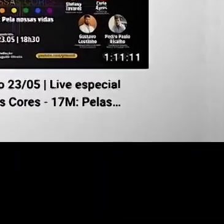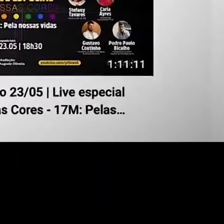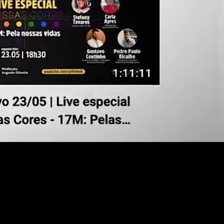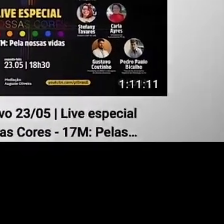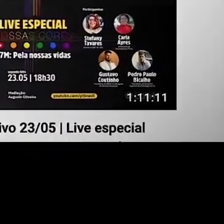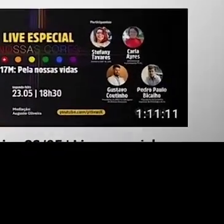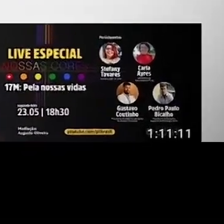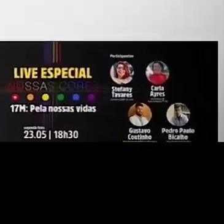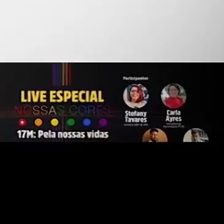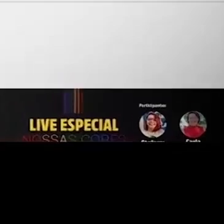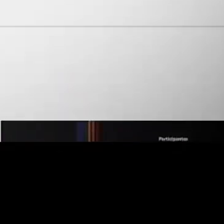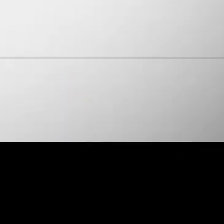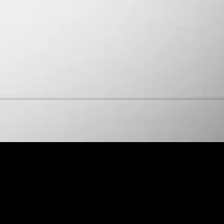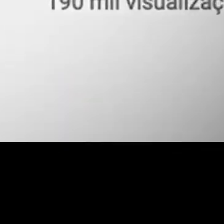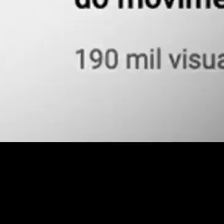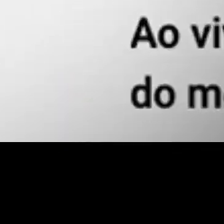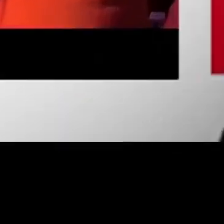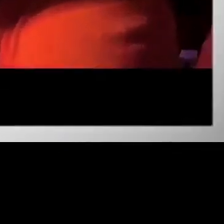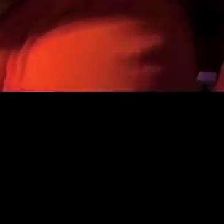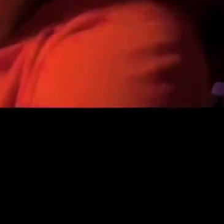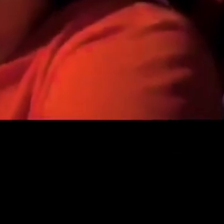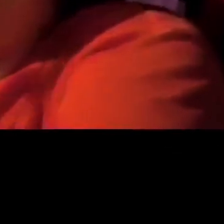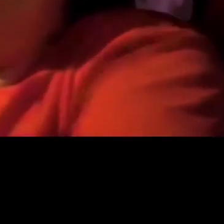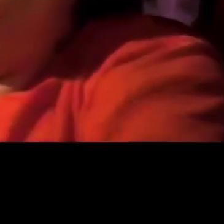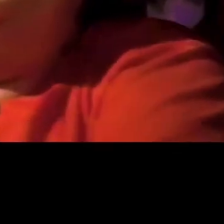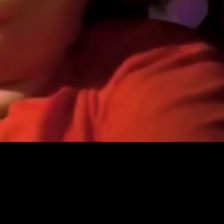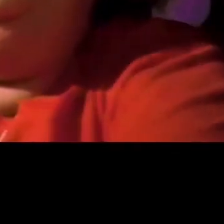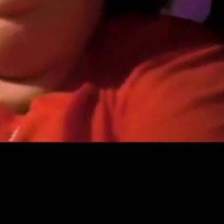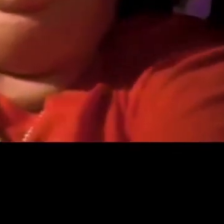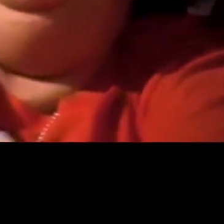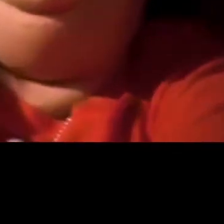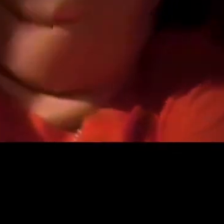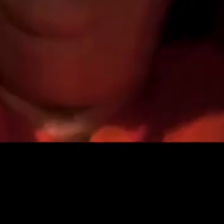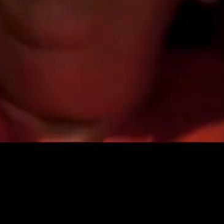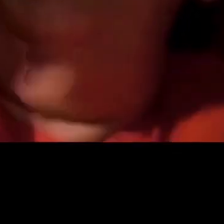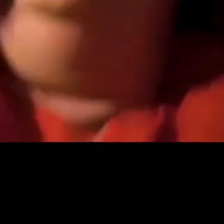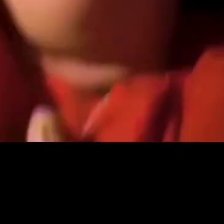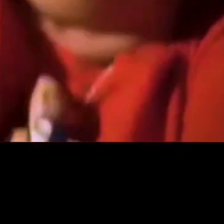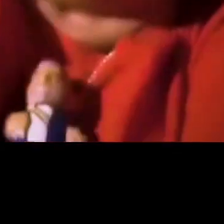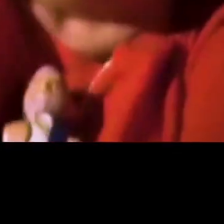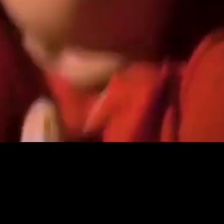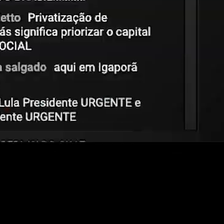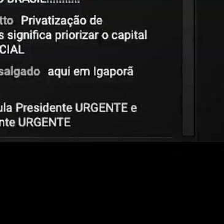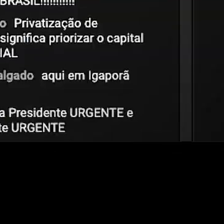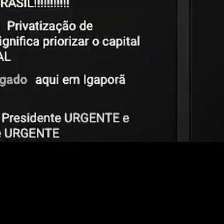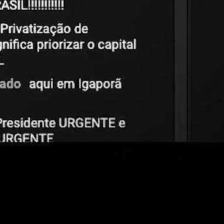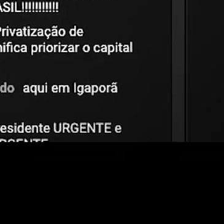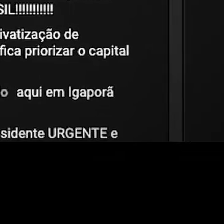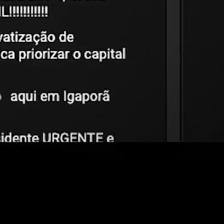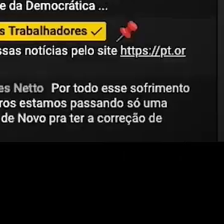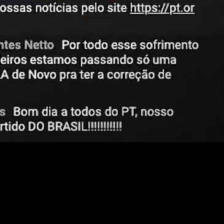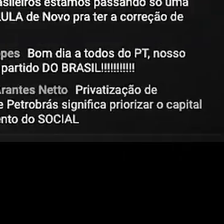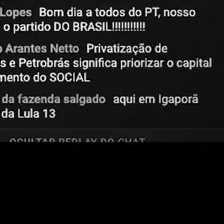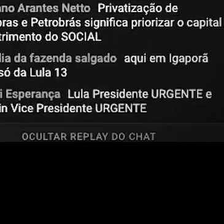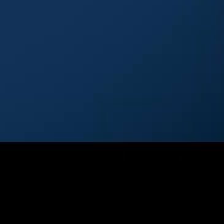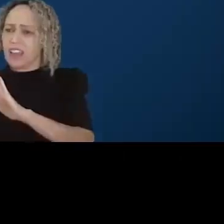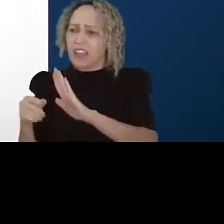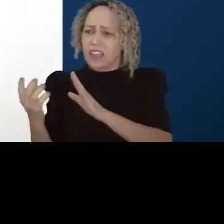Assim, pautamos e somos pautados pela voz das ruas e das